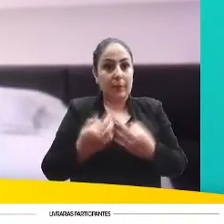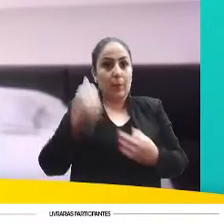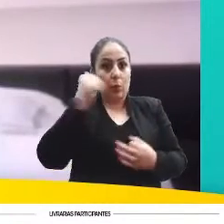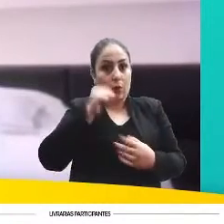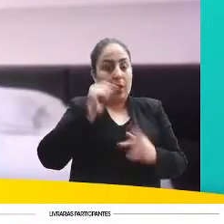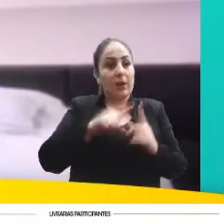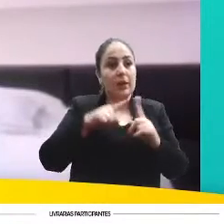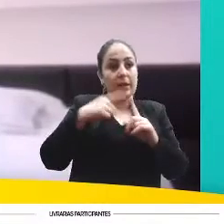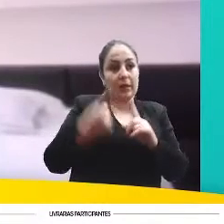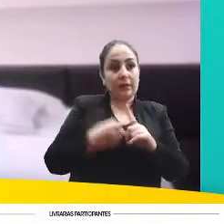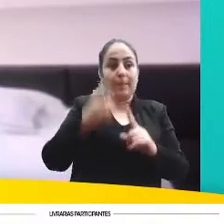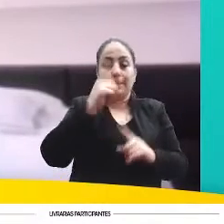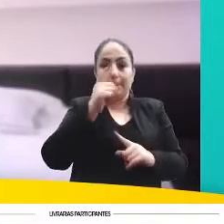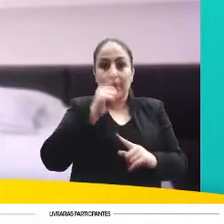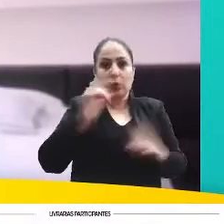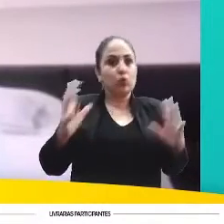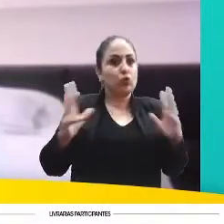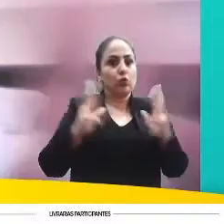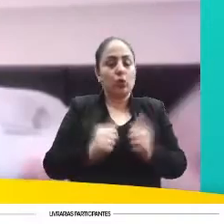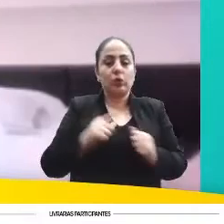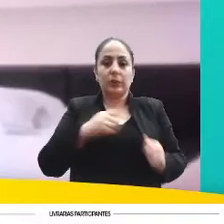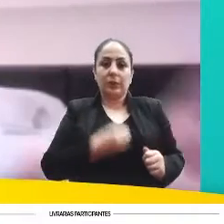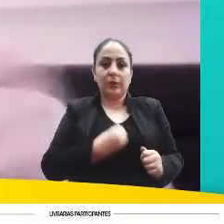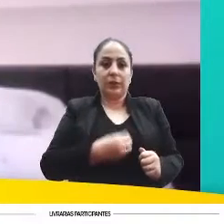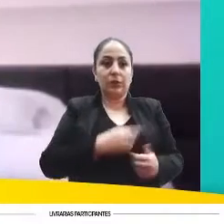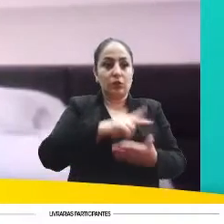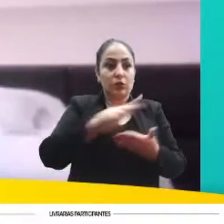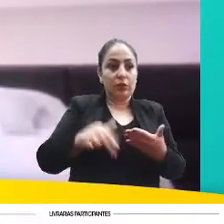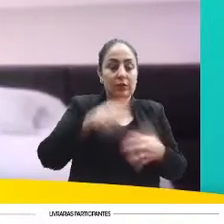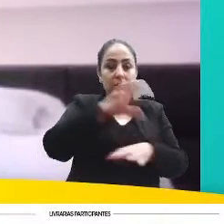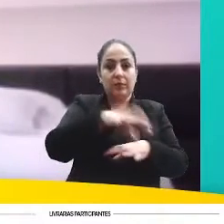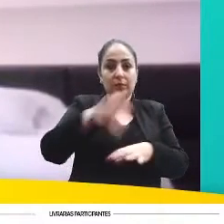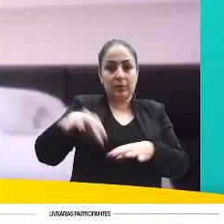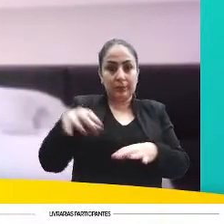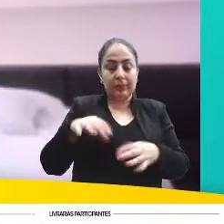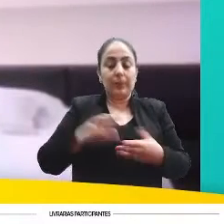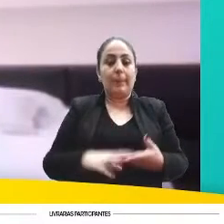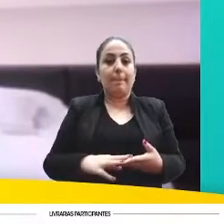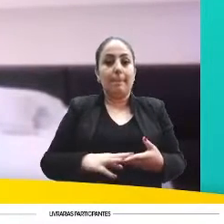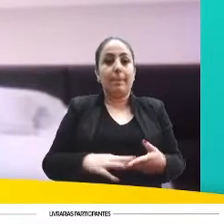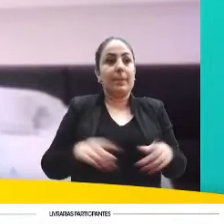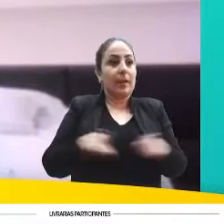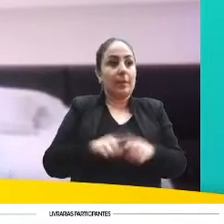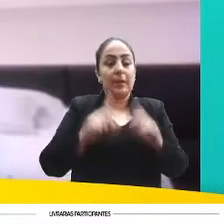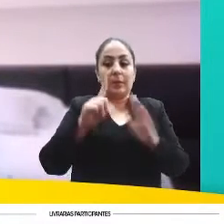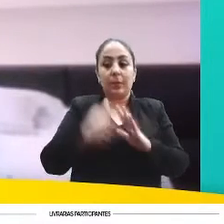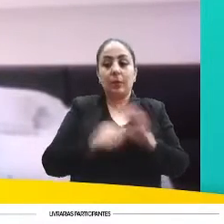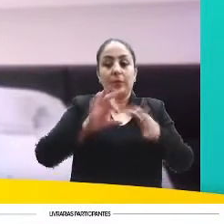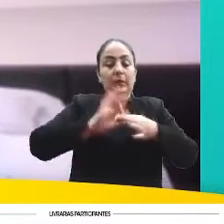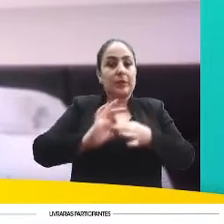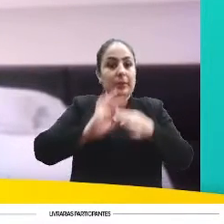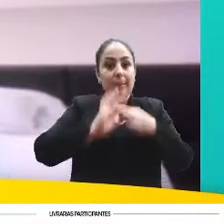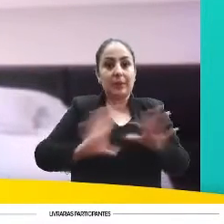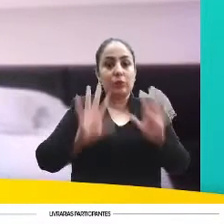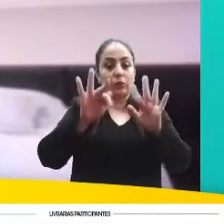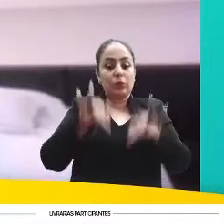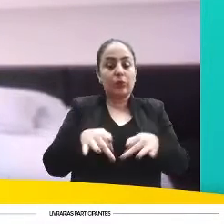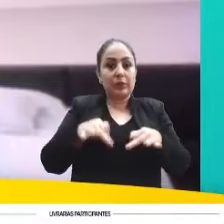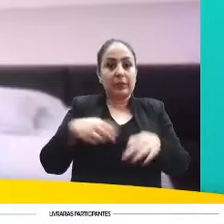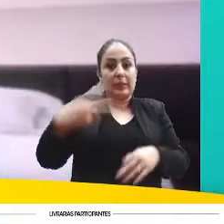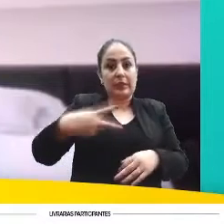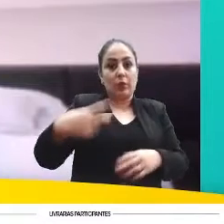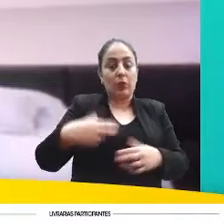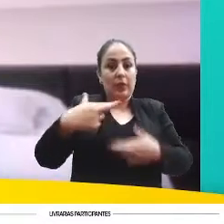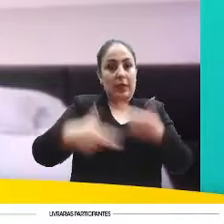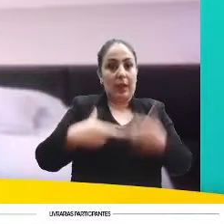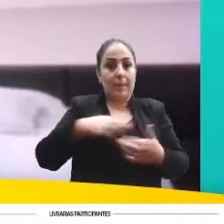grávida, inclusive, os pais, todos foram levados para diversos campos de concentração. E assim que ele é libertado no fim da Segunda Guerra